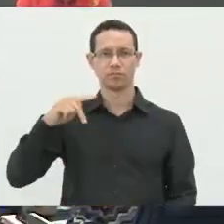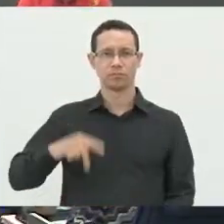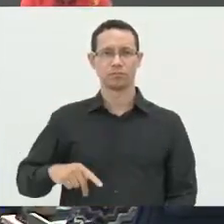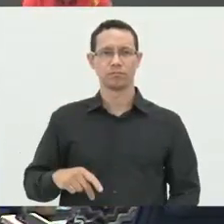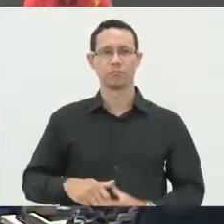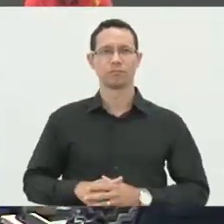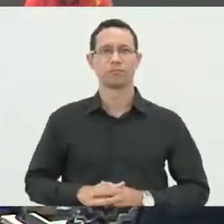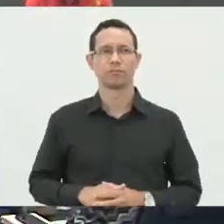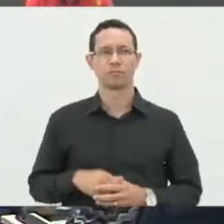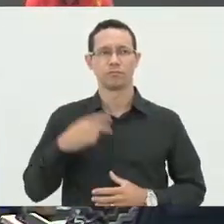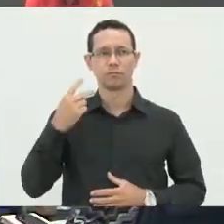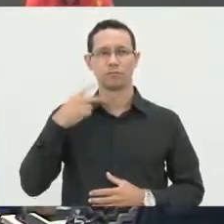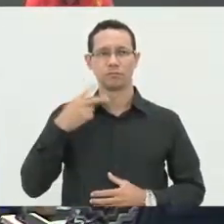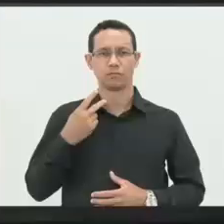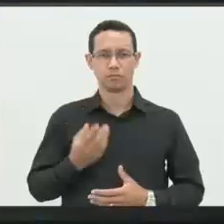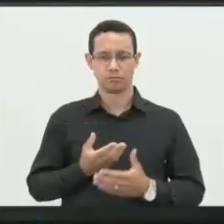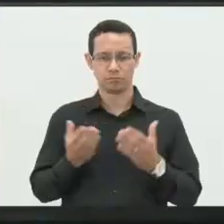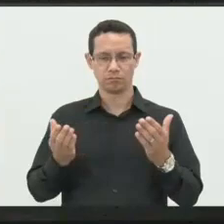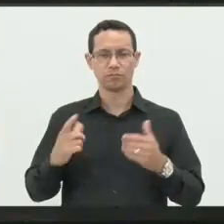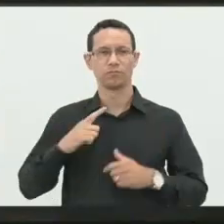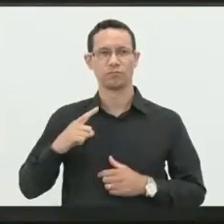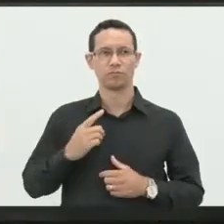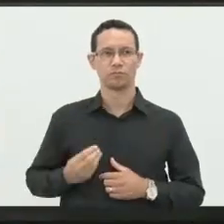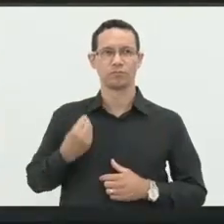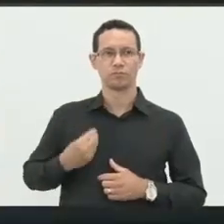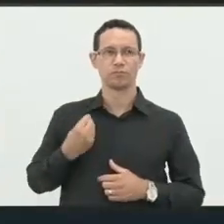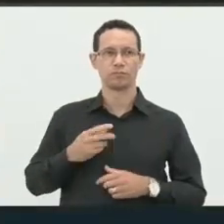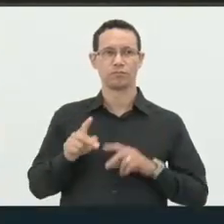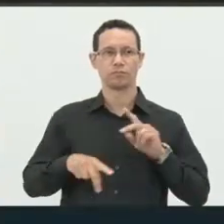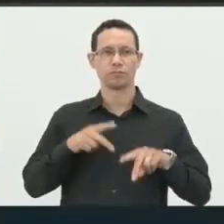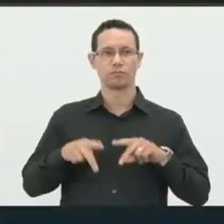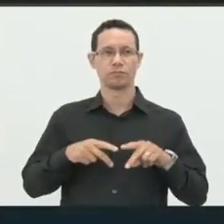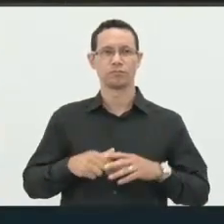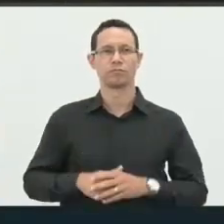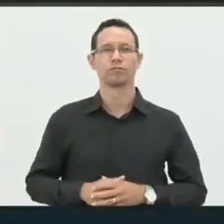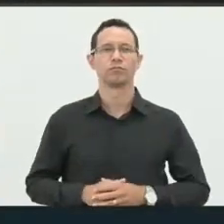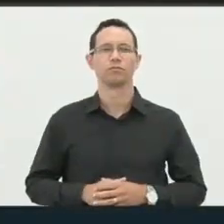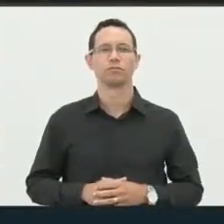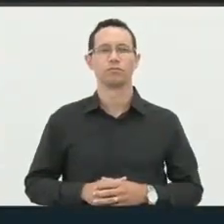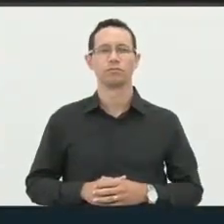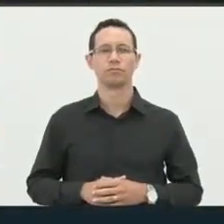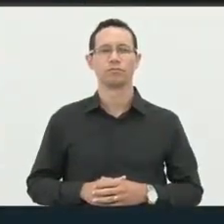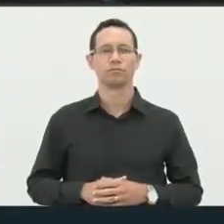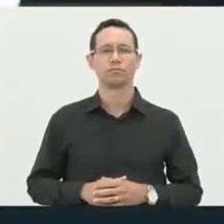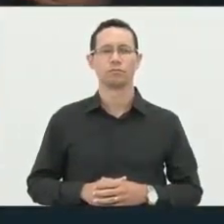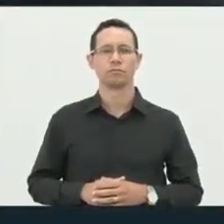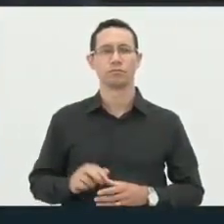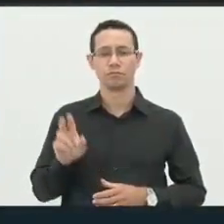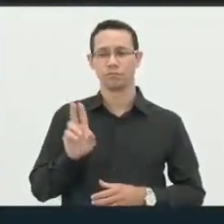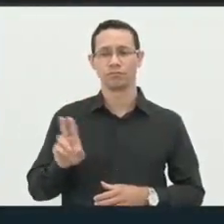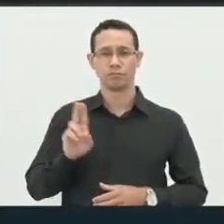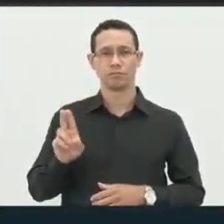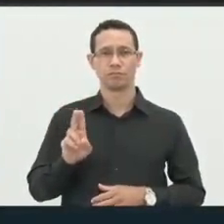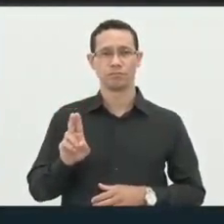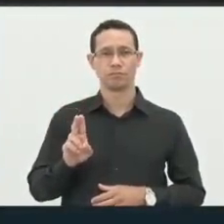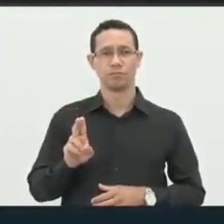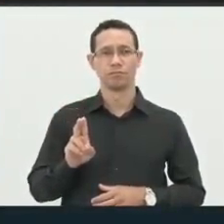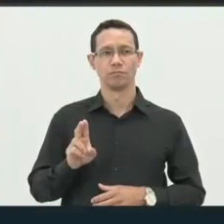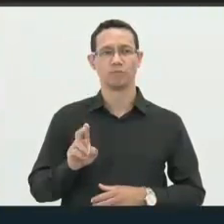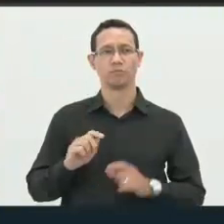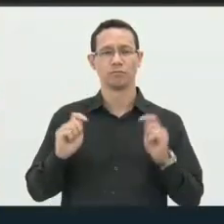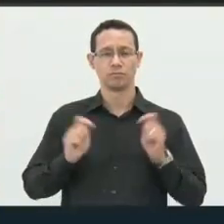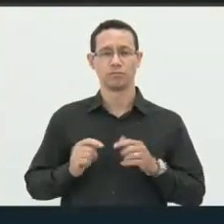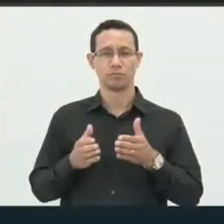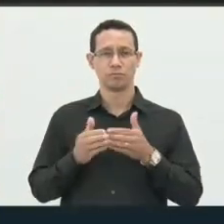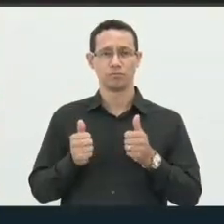vereadores estão aqui presente ao público que nos assiste Presidente eu gostaria de utilizar esses minutos que tenho para fazer um